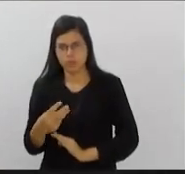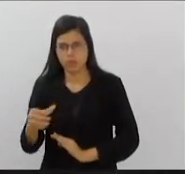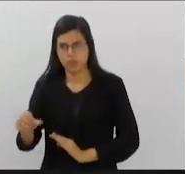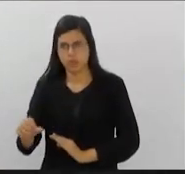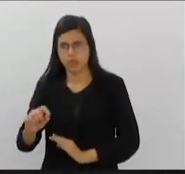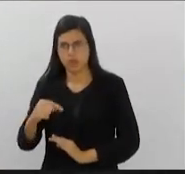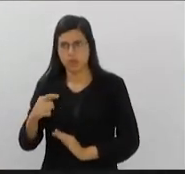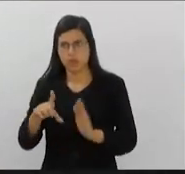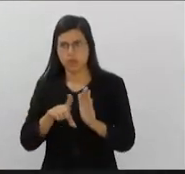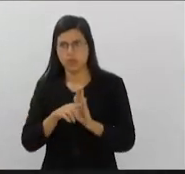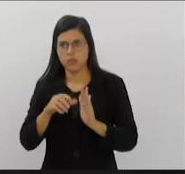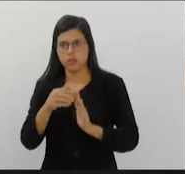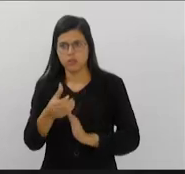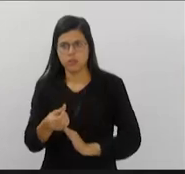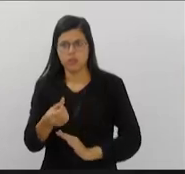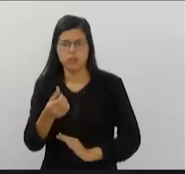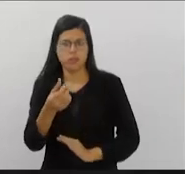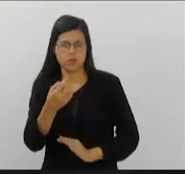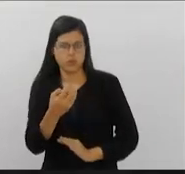da Lei